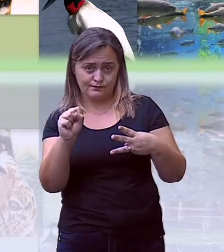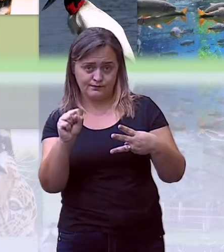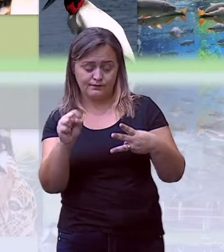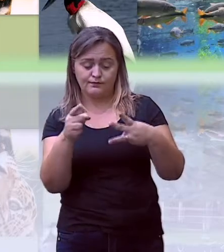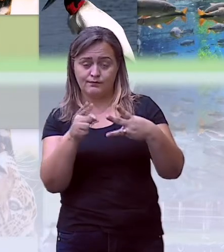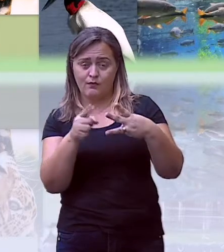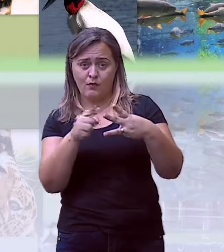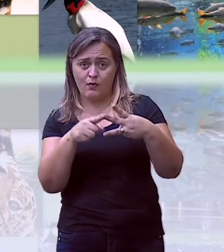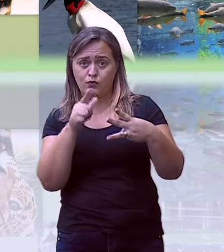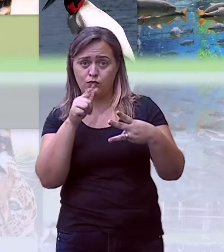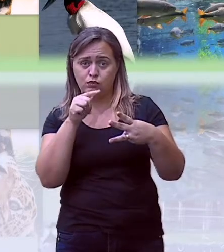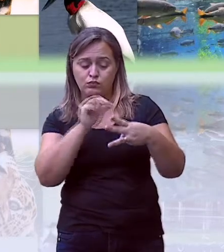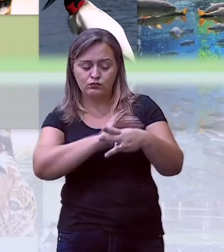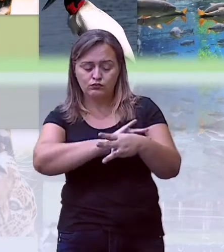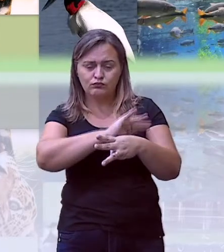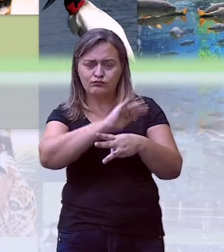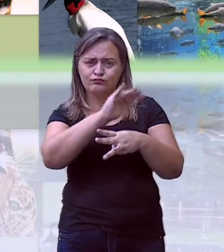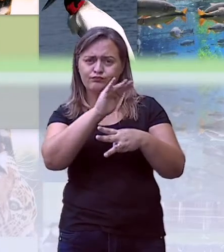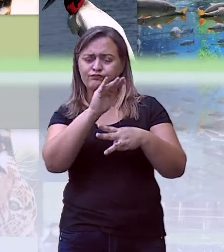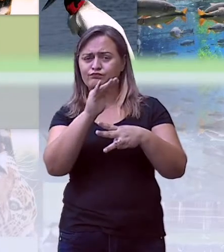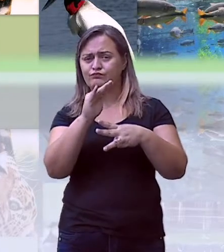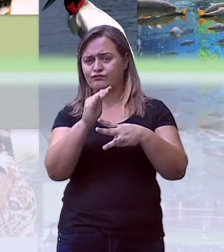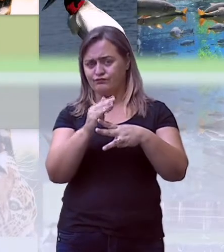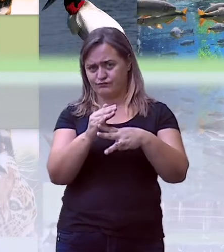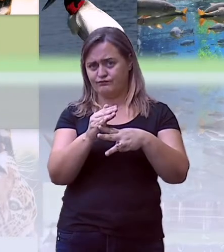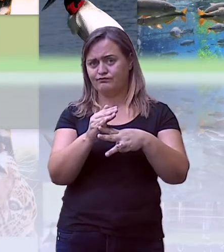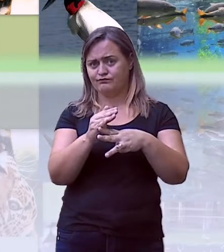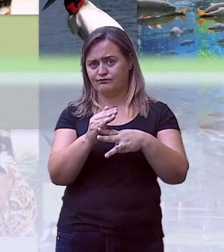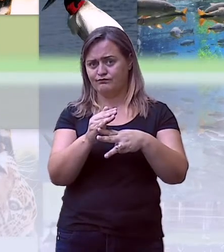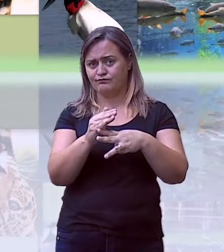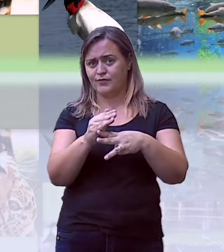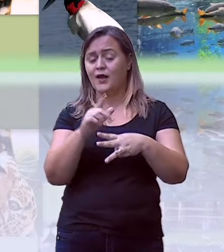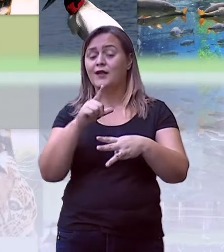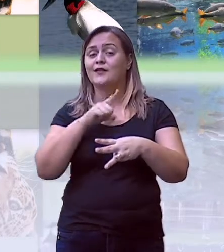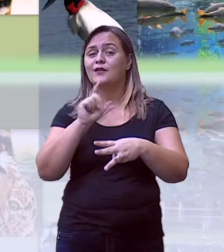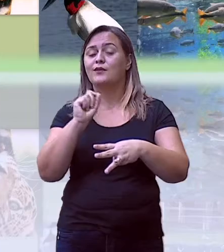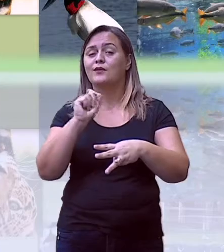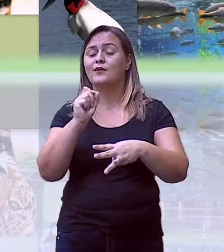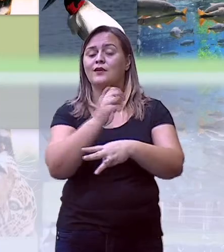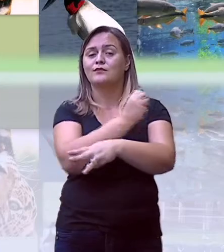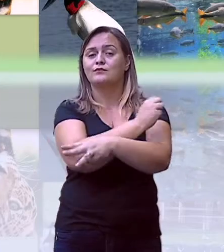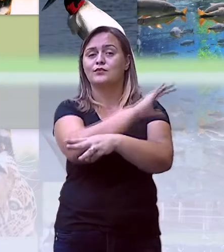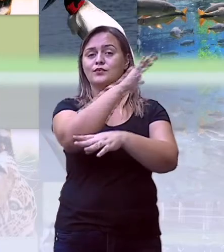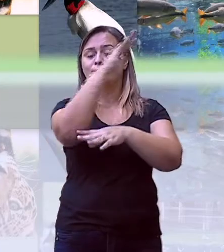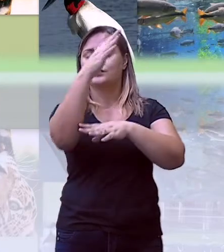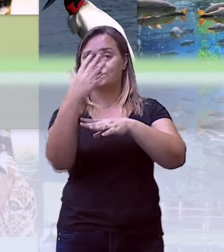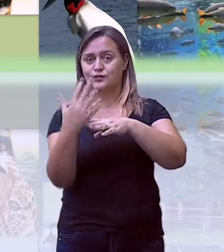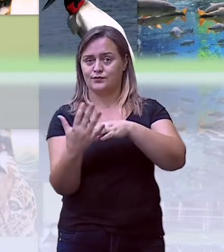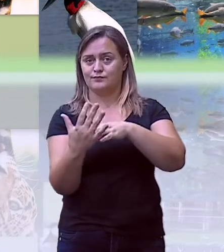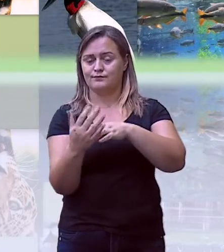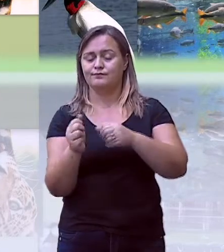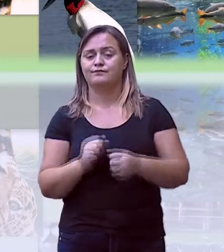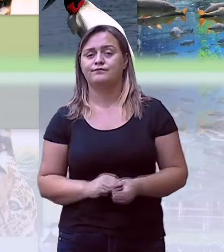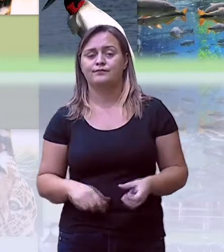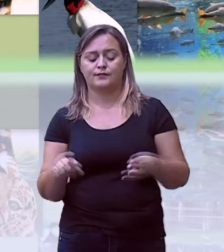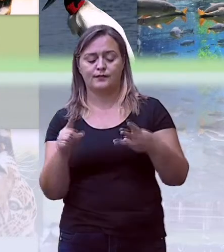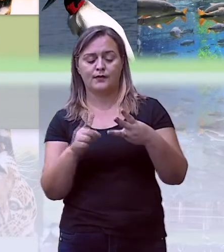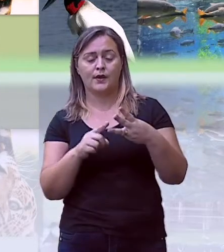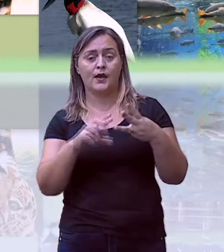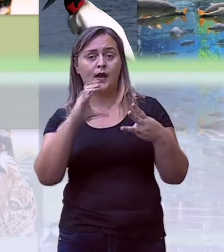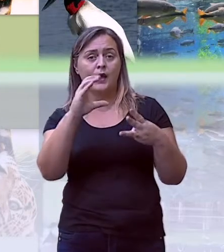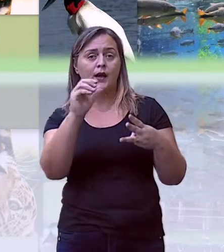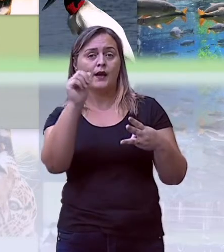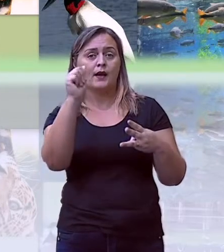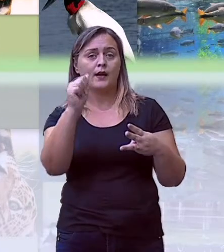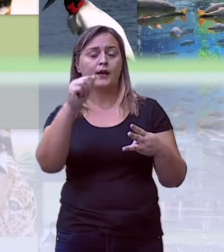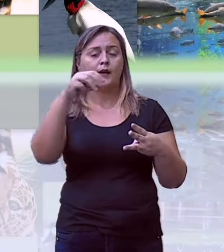lá. Então, vou ter uma vegetação de cerrado, que é o cerradão ou a mata. Já no Cambarazal,